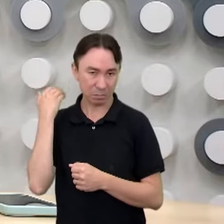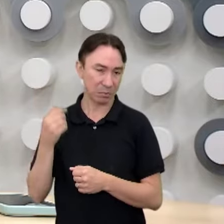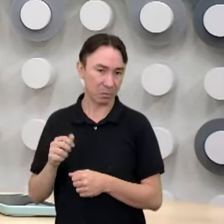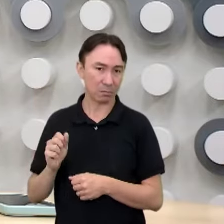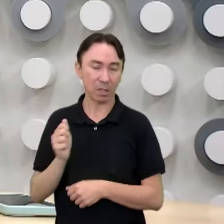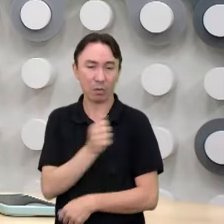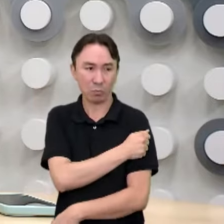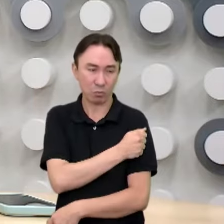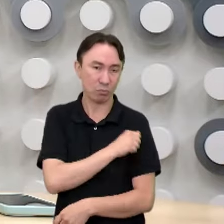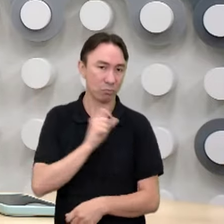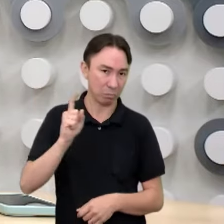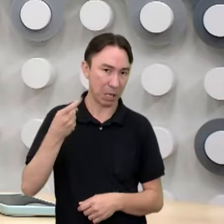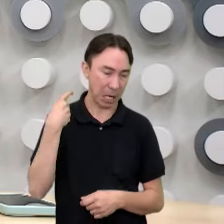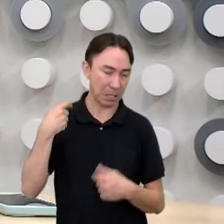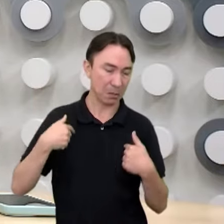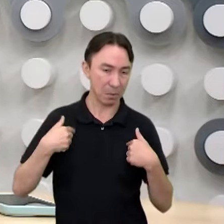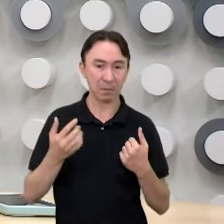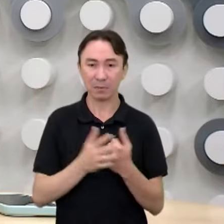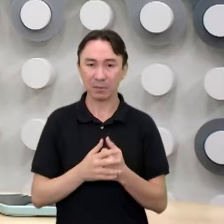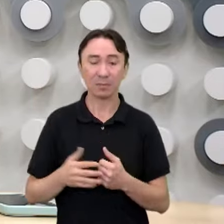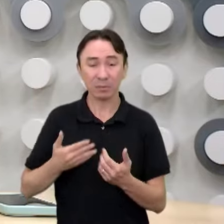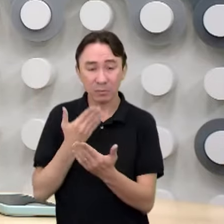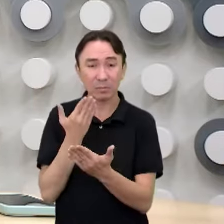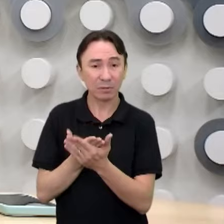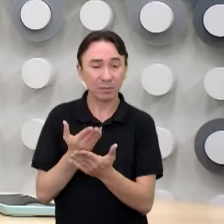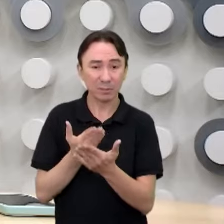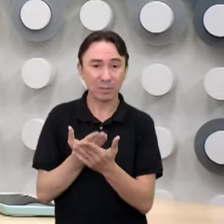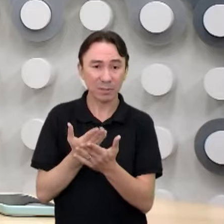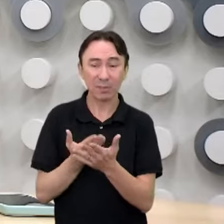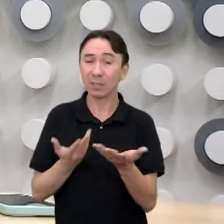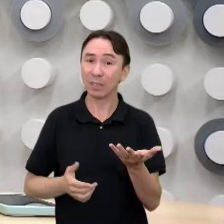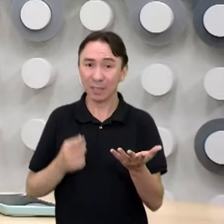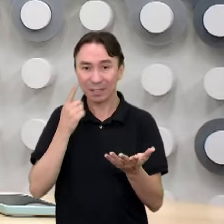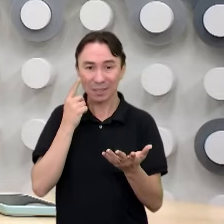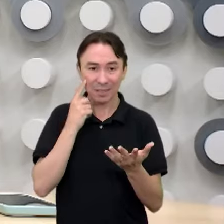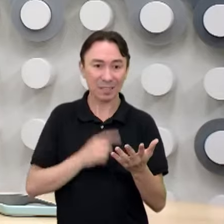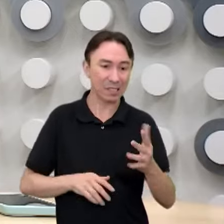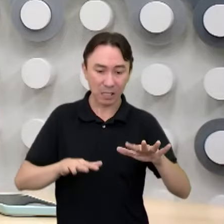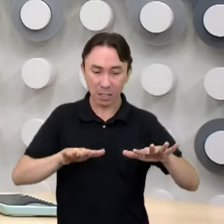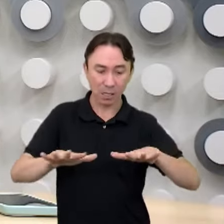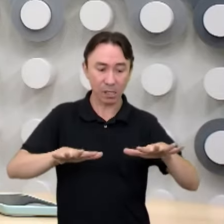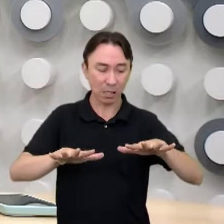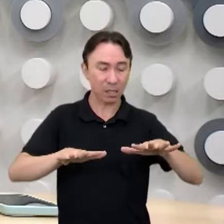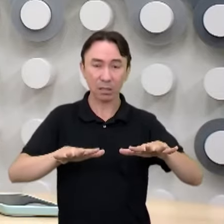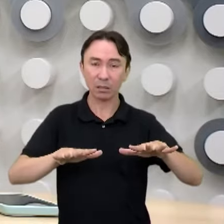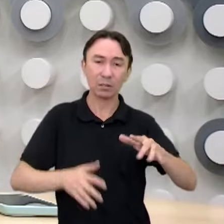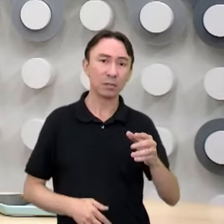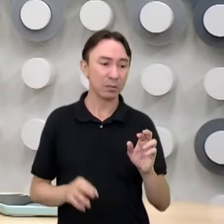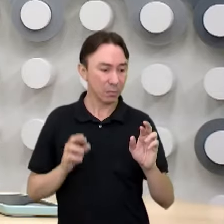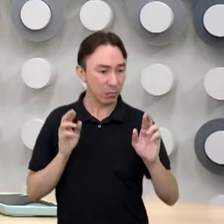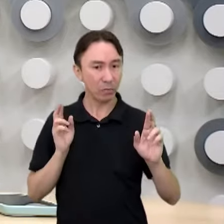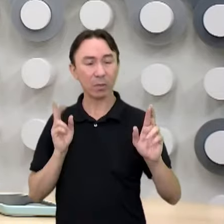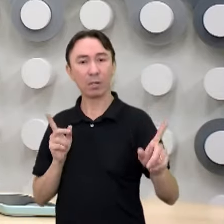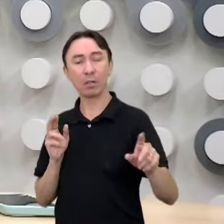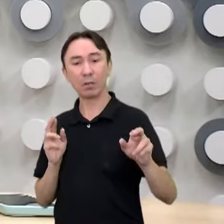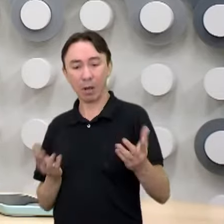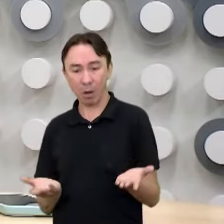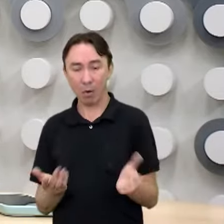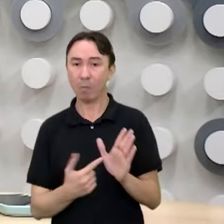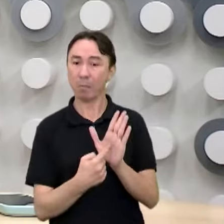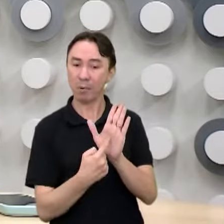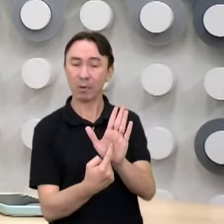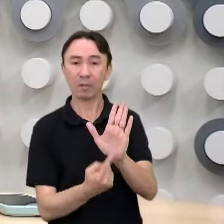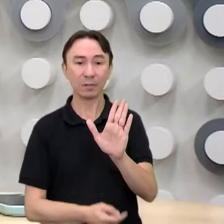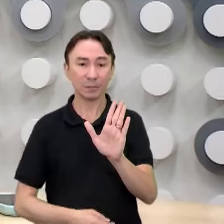placas tectônicas num mapa que era diferente desse que eu estou apresentando para vocês. Muitas placas pequenas aí que aparecem,